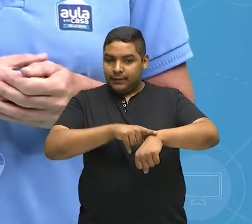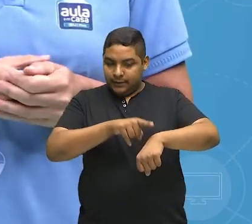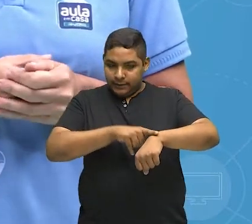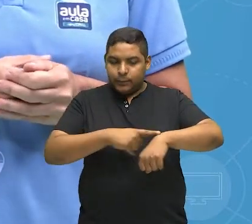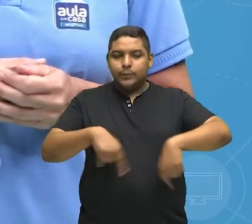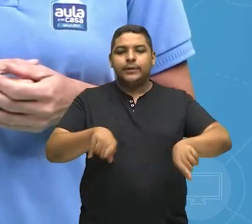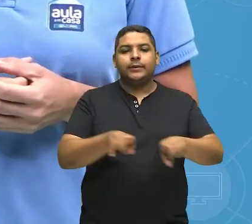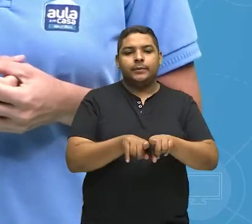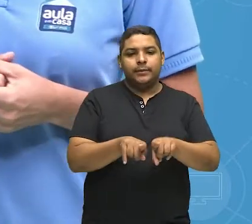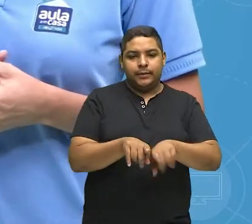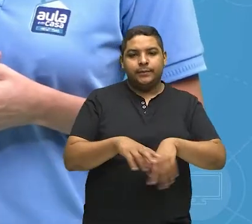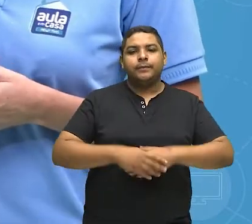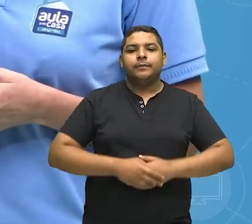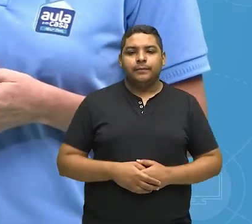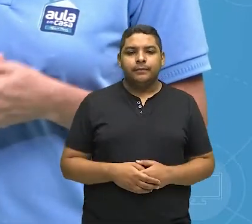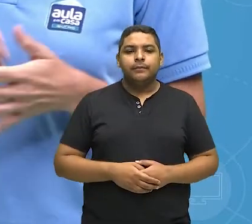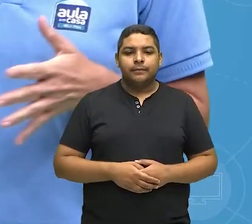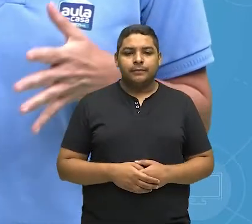bem? Então,